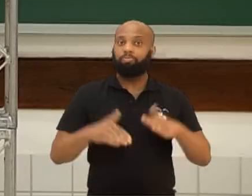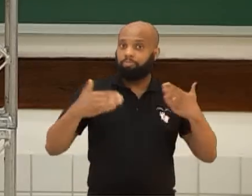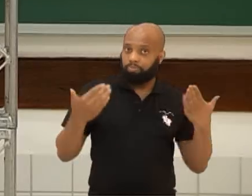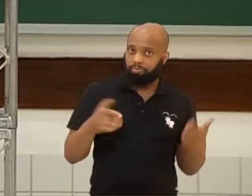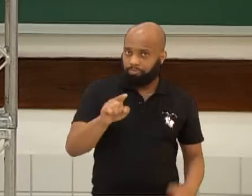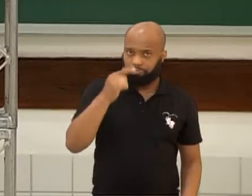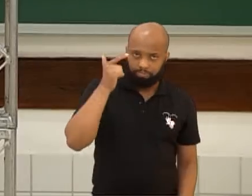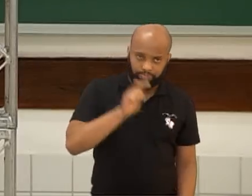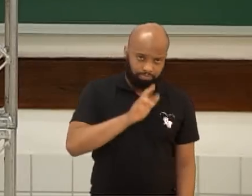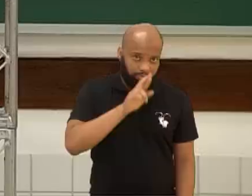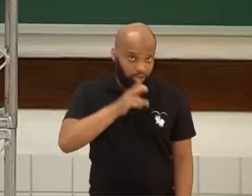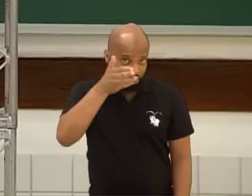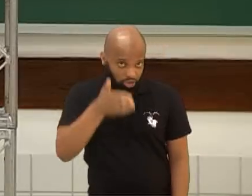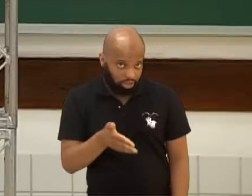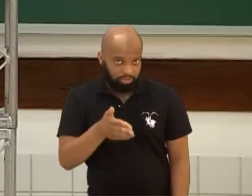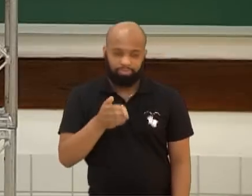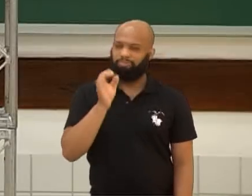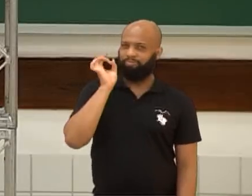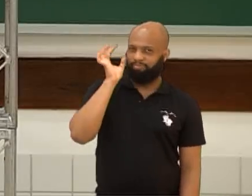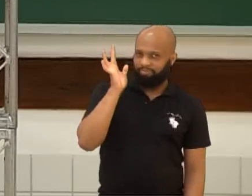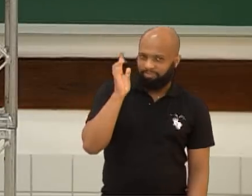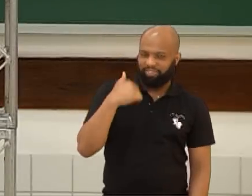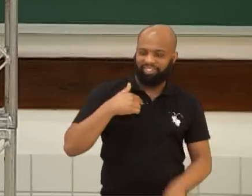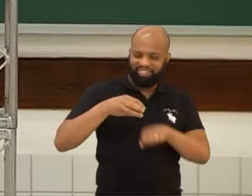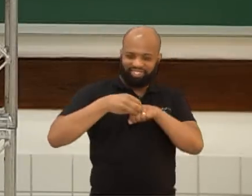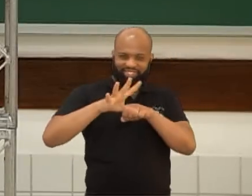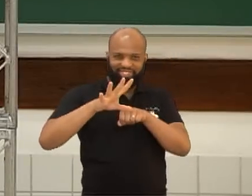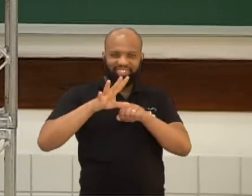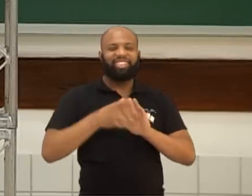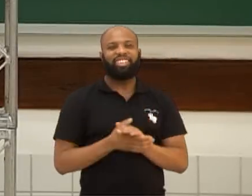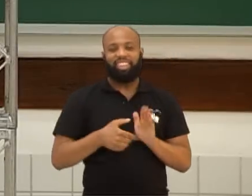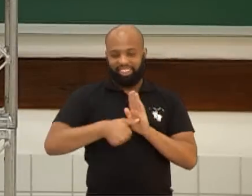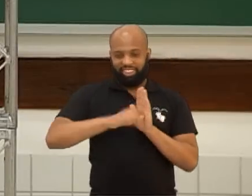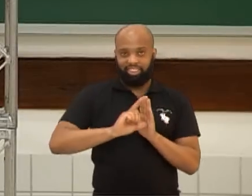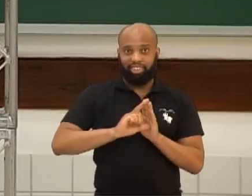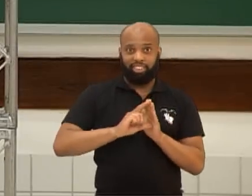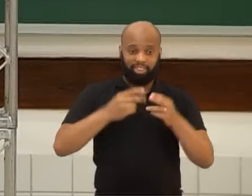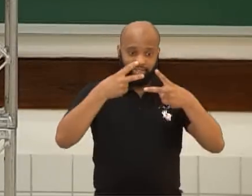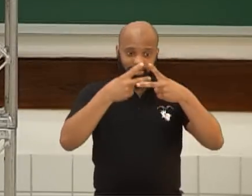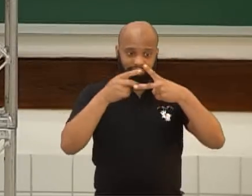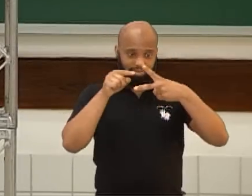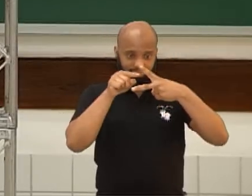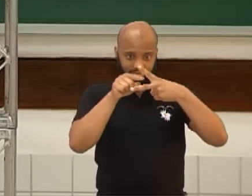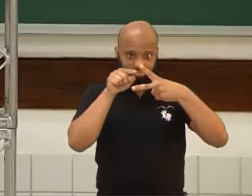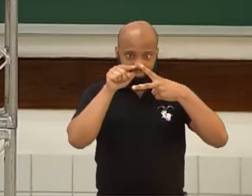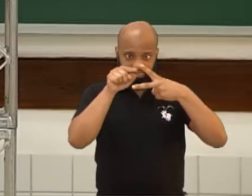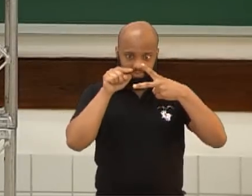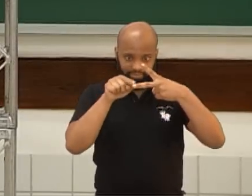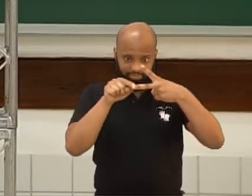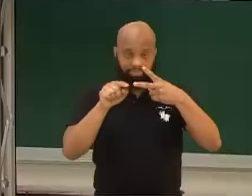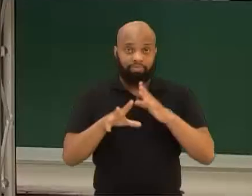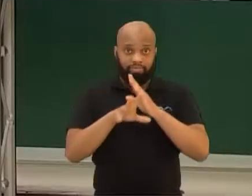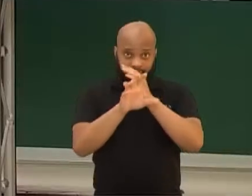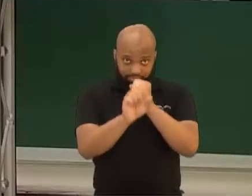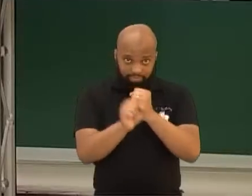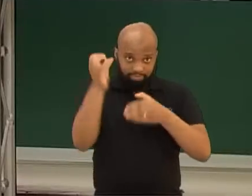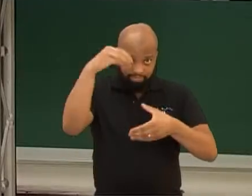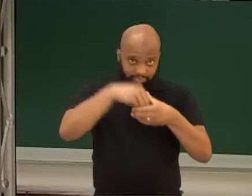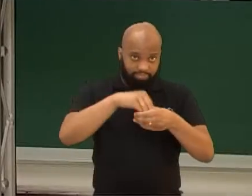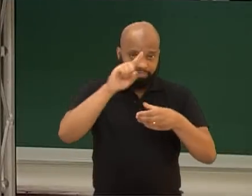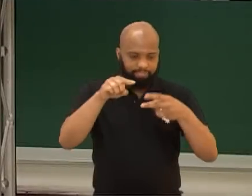E aí, conseguiram resolver? Faça, né? Eu passei a colinha. A soma dos 3 ângulos, quanto que é